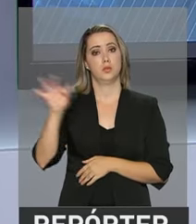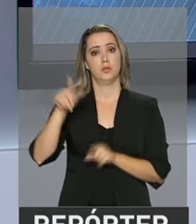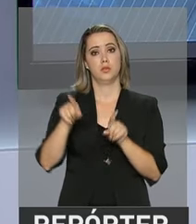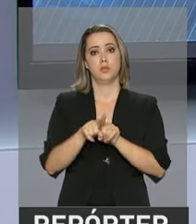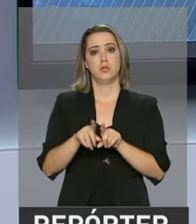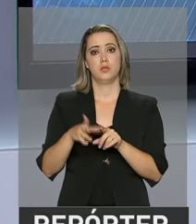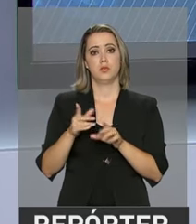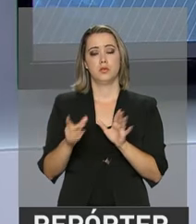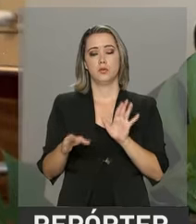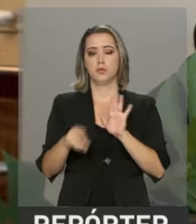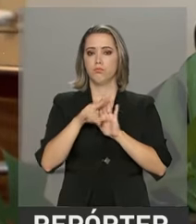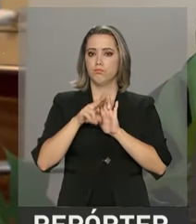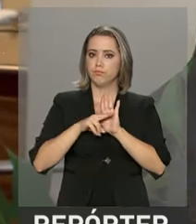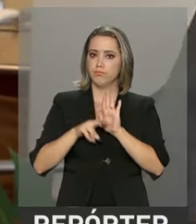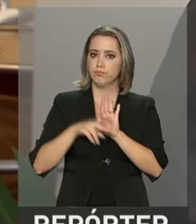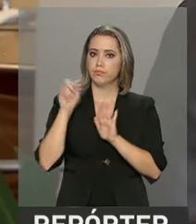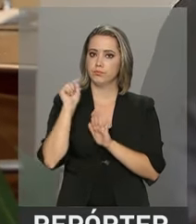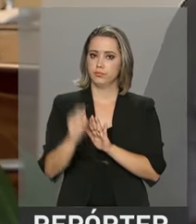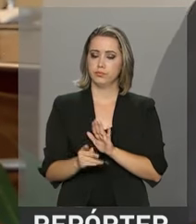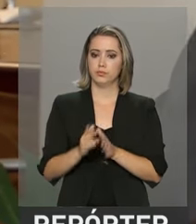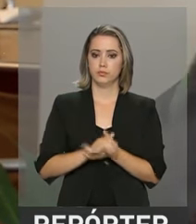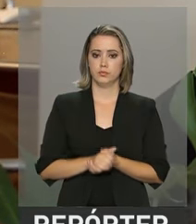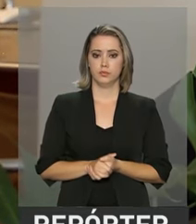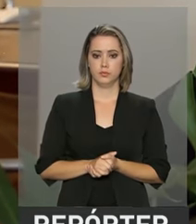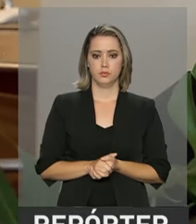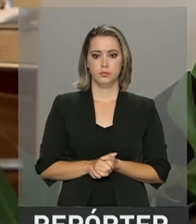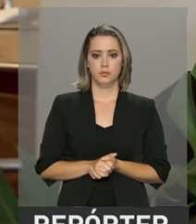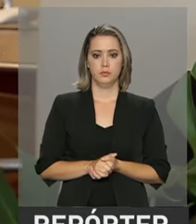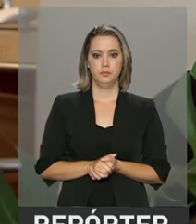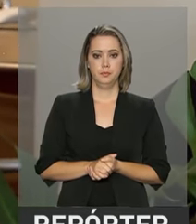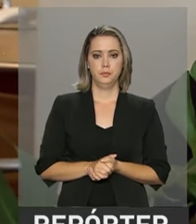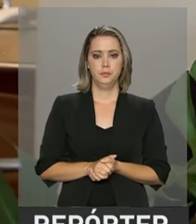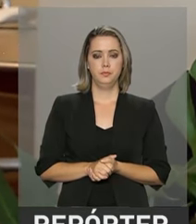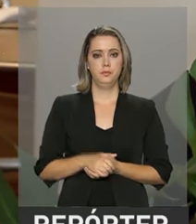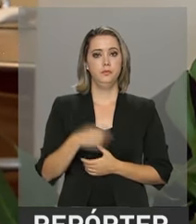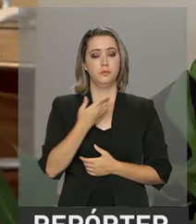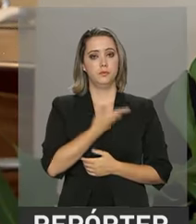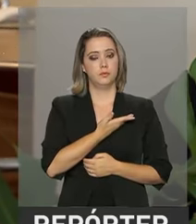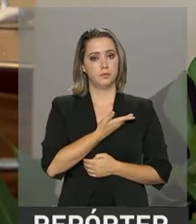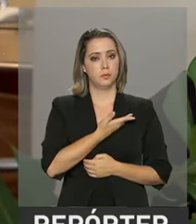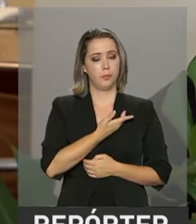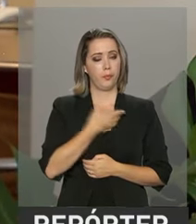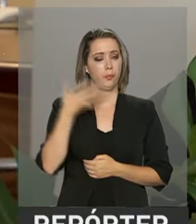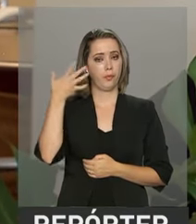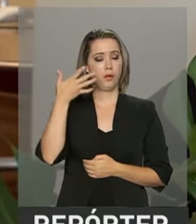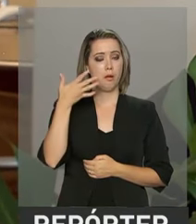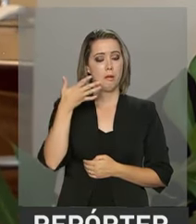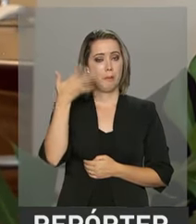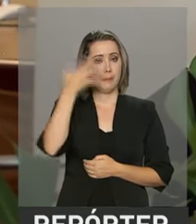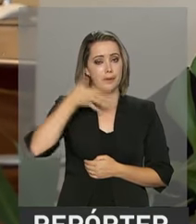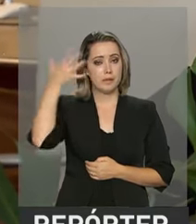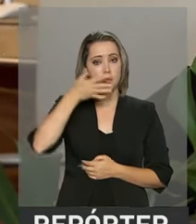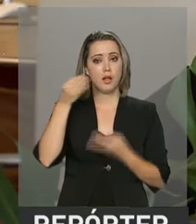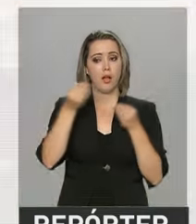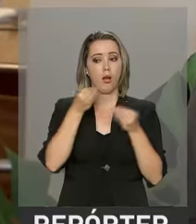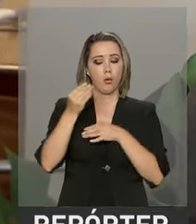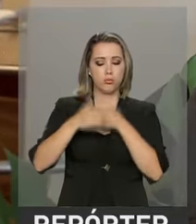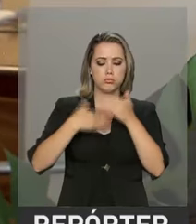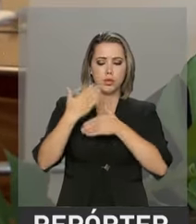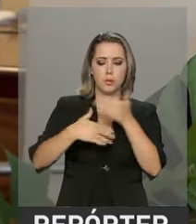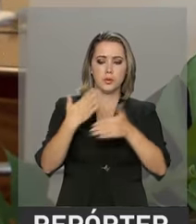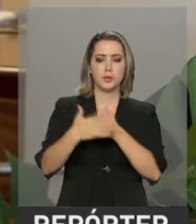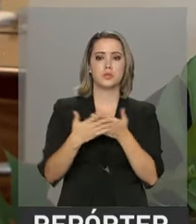previdência é pra explicar um pouco como caminhou a reforma da previdência até agora